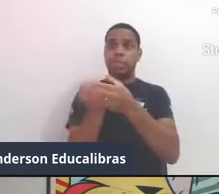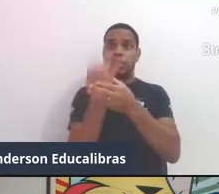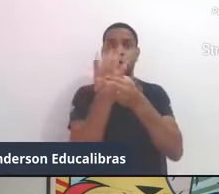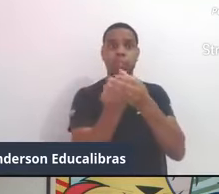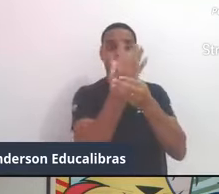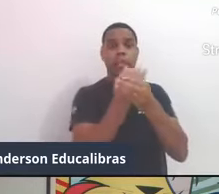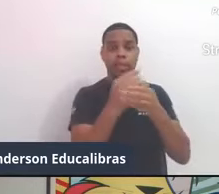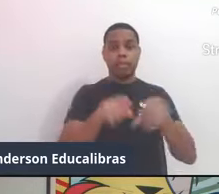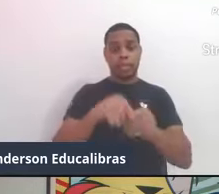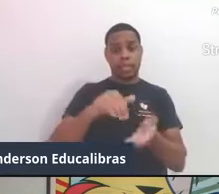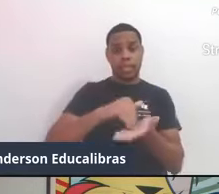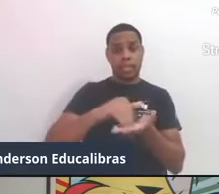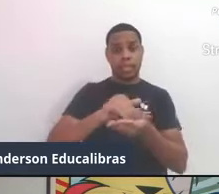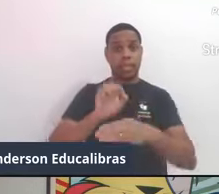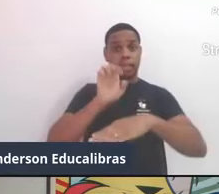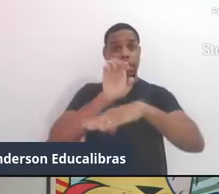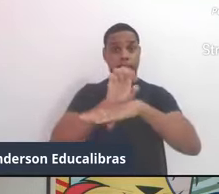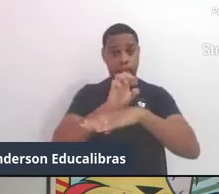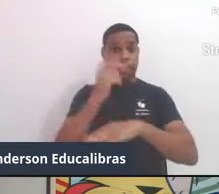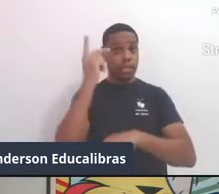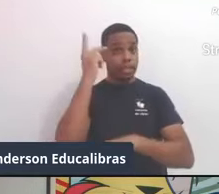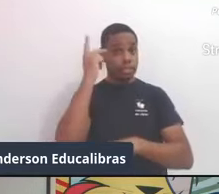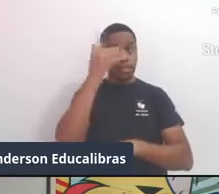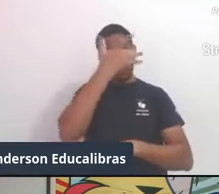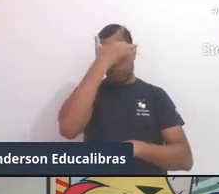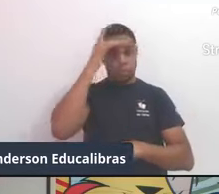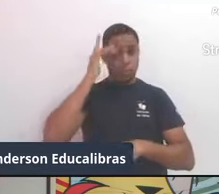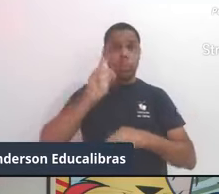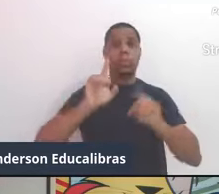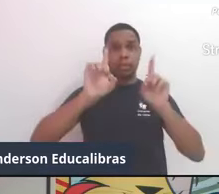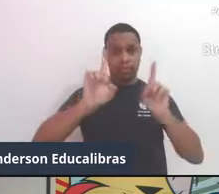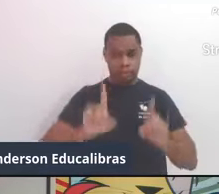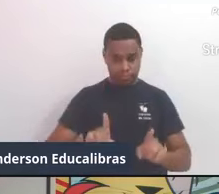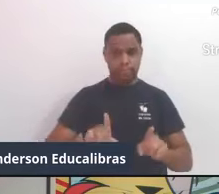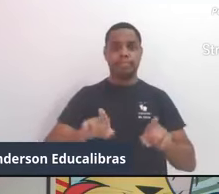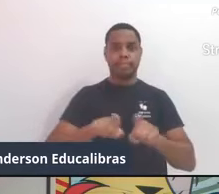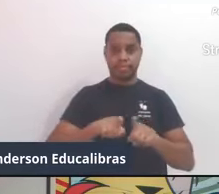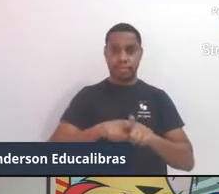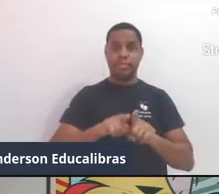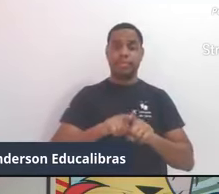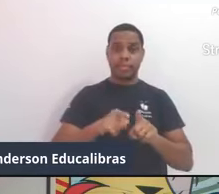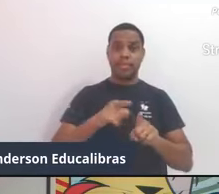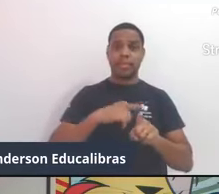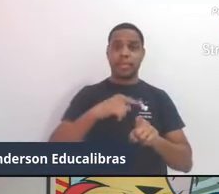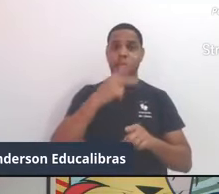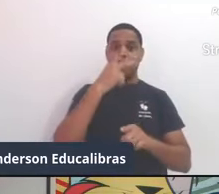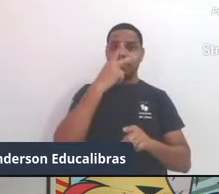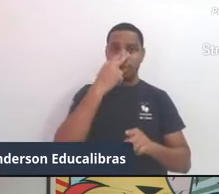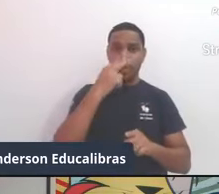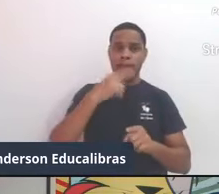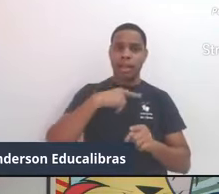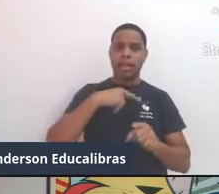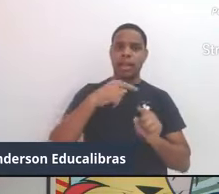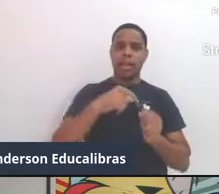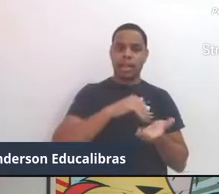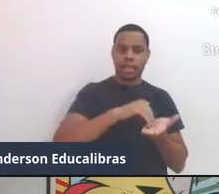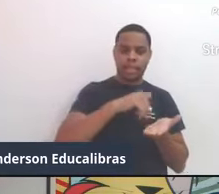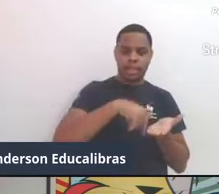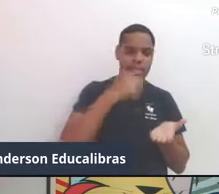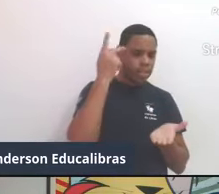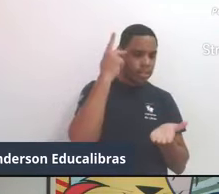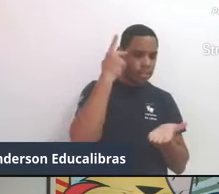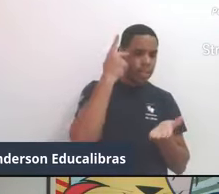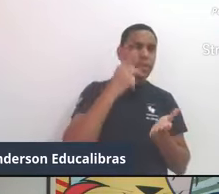Estadual da Pessoa com Deficiência aqui de São Paulo, eu gosto de lembrar, é quase que uma consequência dessa Secretaria